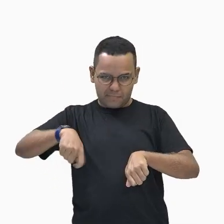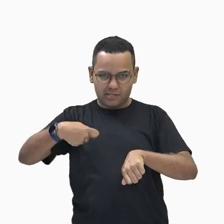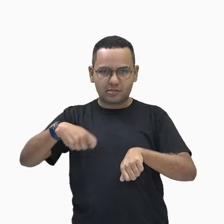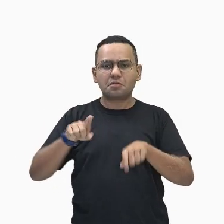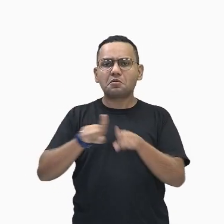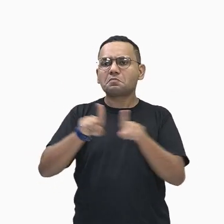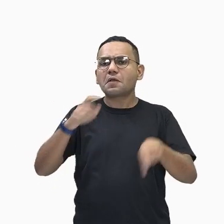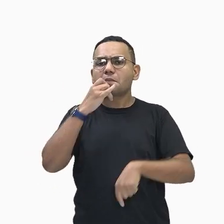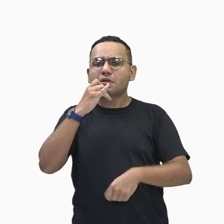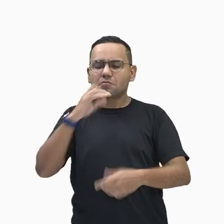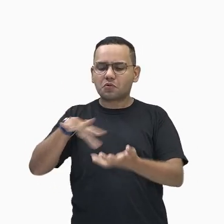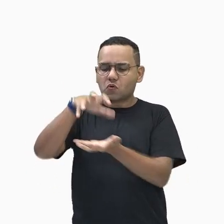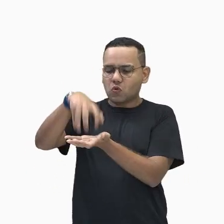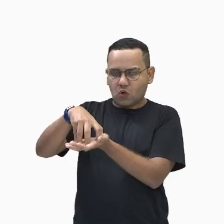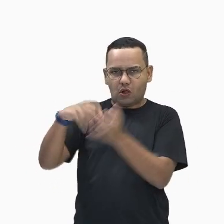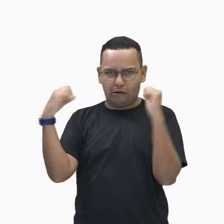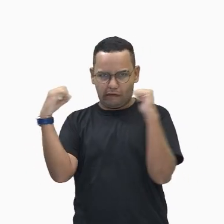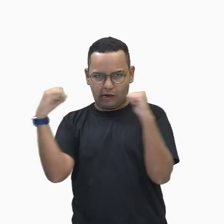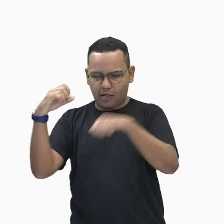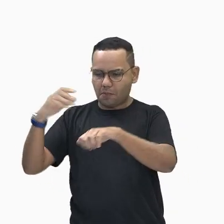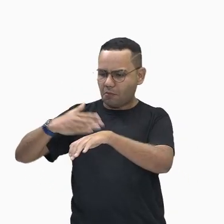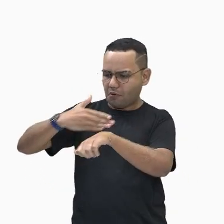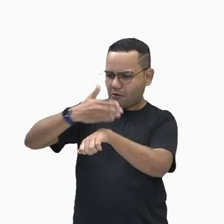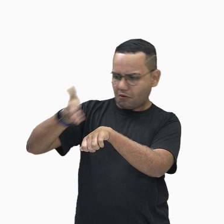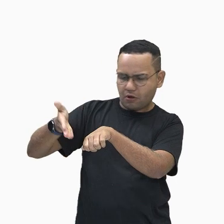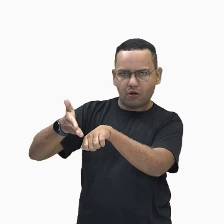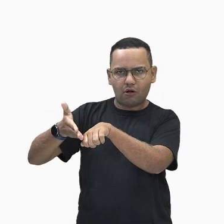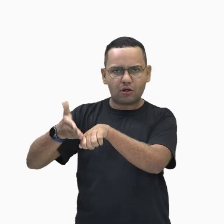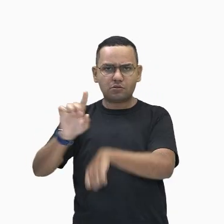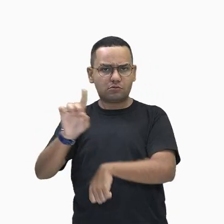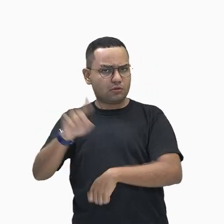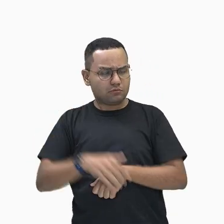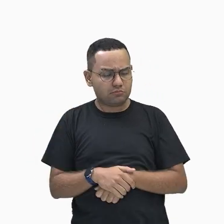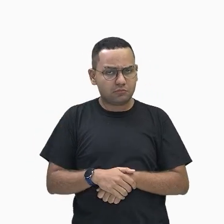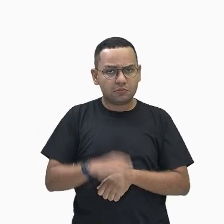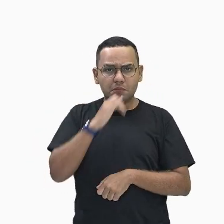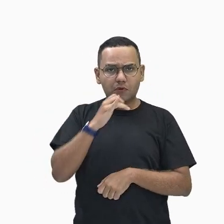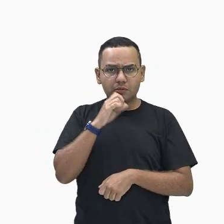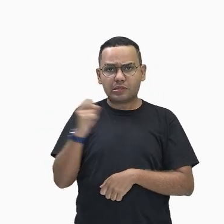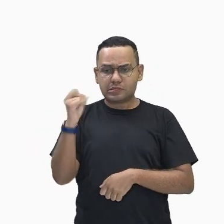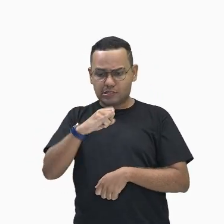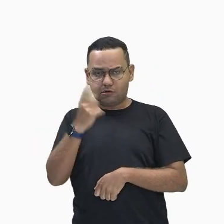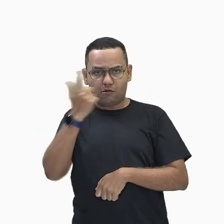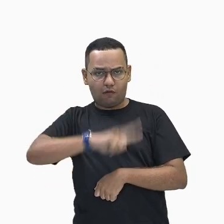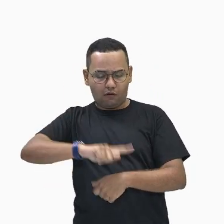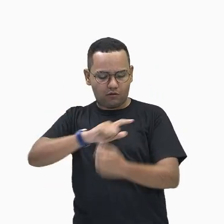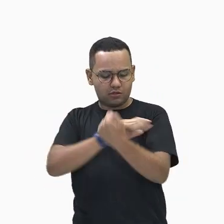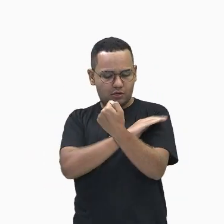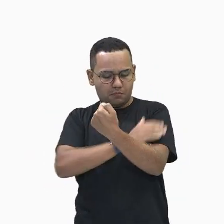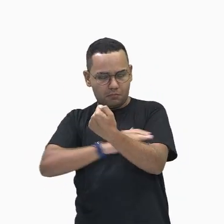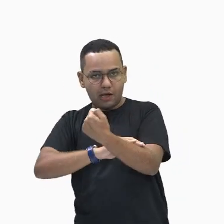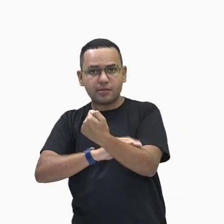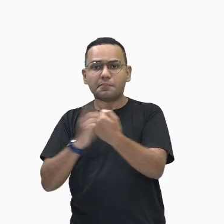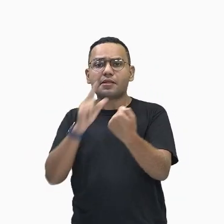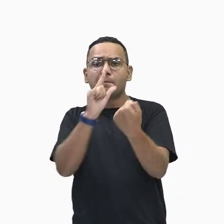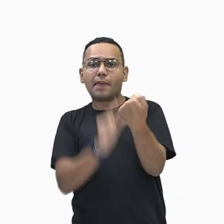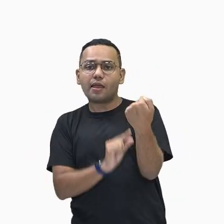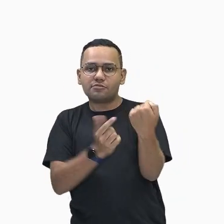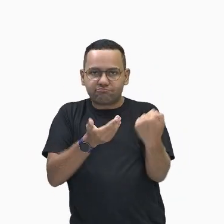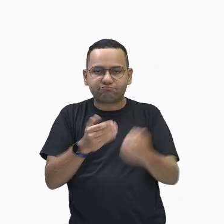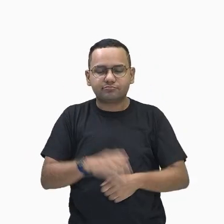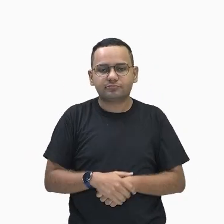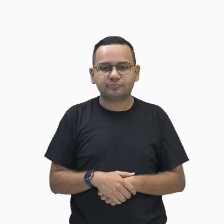academia senão ao invés de ganhar a massa ele vai perder massa magra que é o músculo para esse